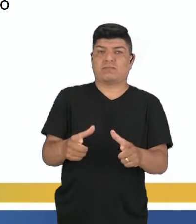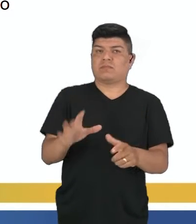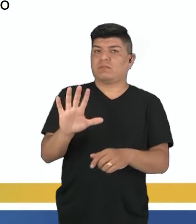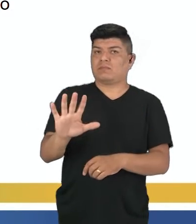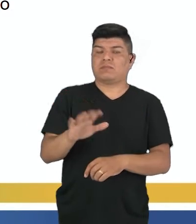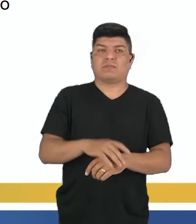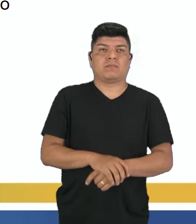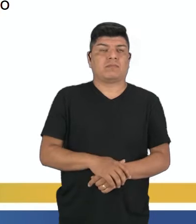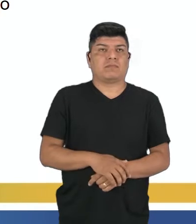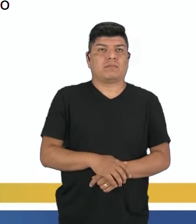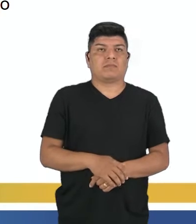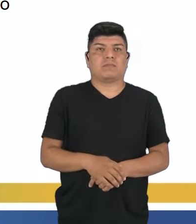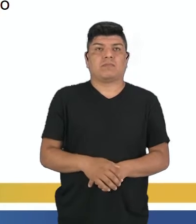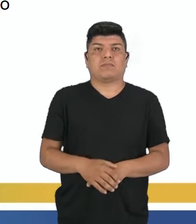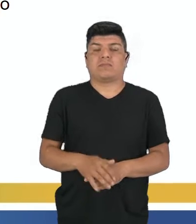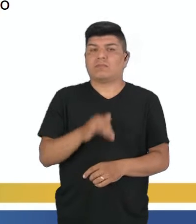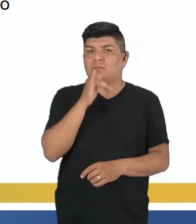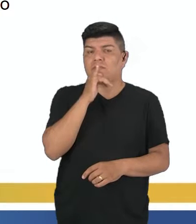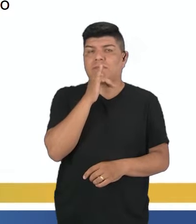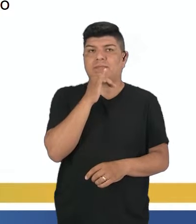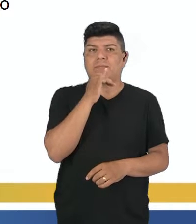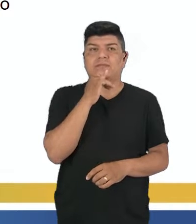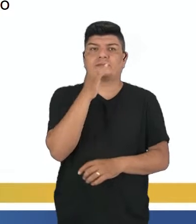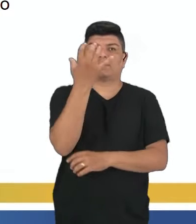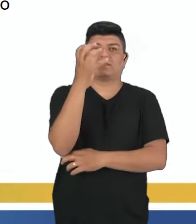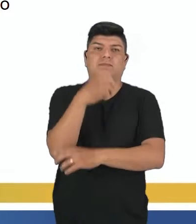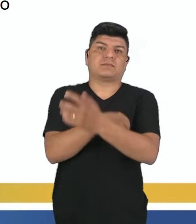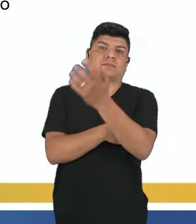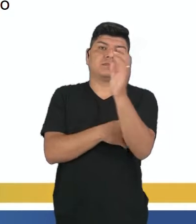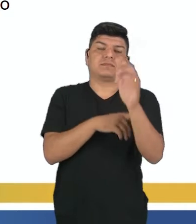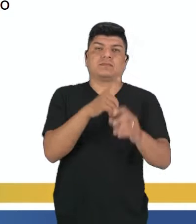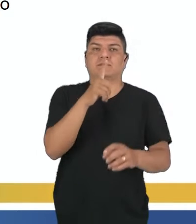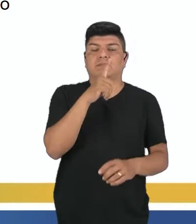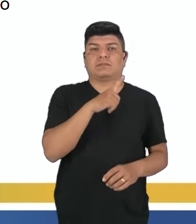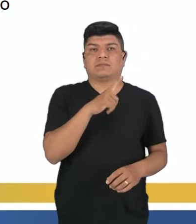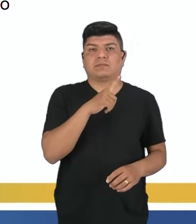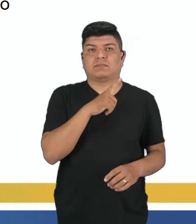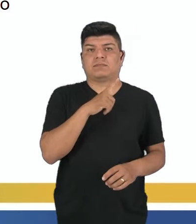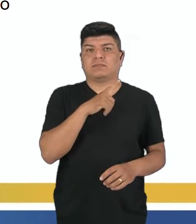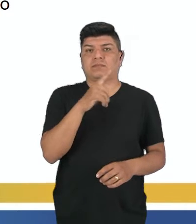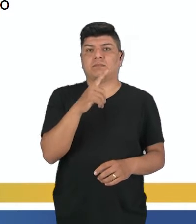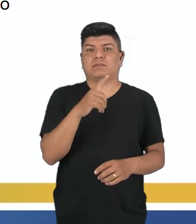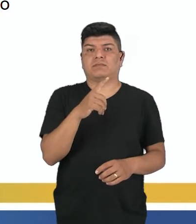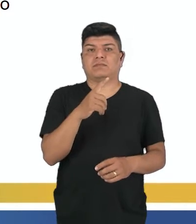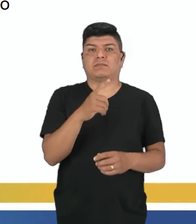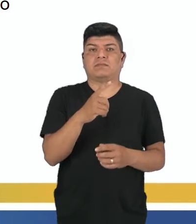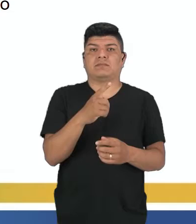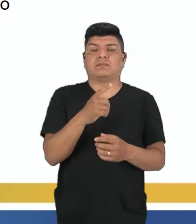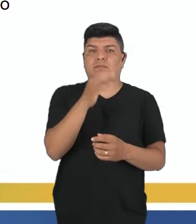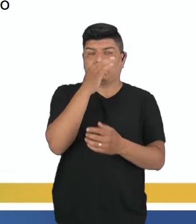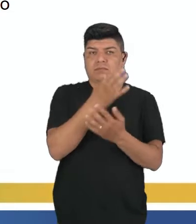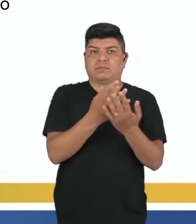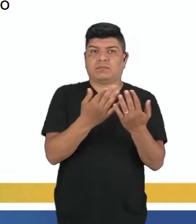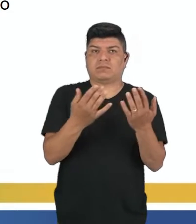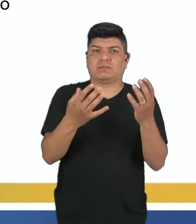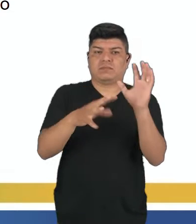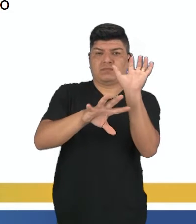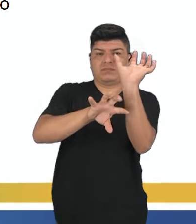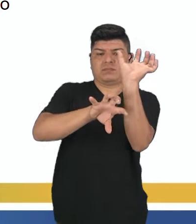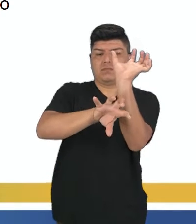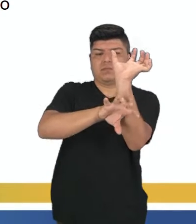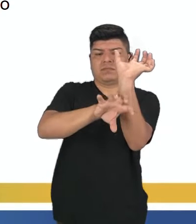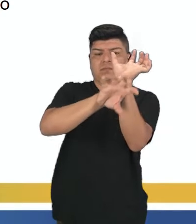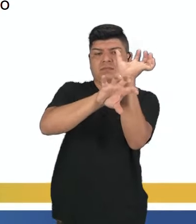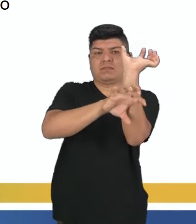território. Como, por exemplo, a vegetação possui plantas suculentas, cheias de espinho e são adaptadas ao